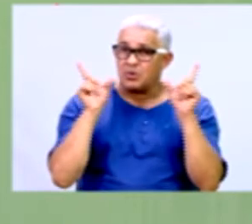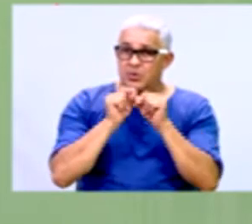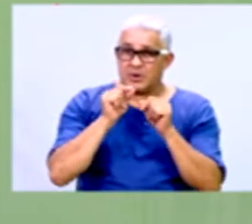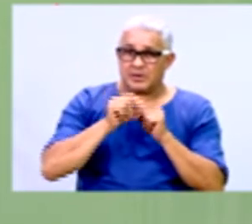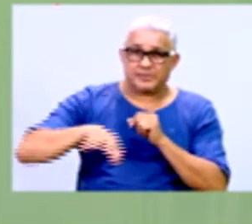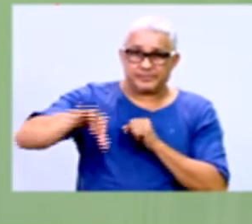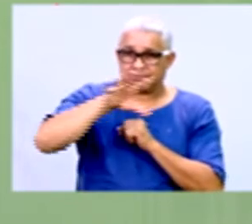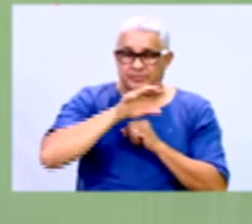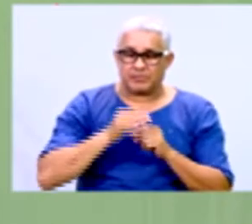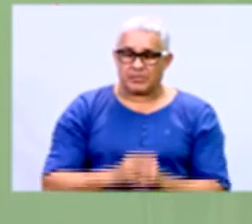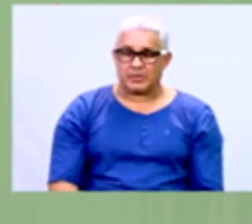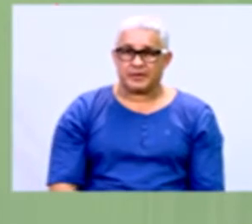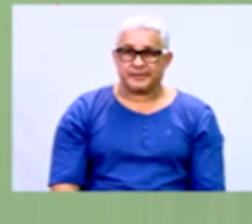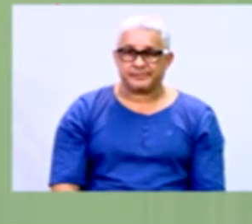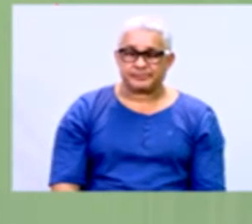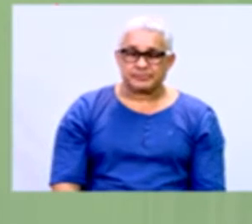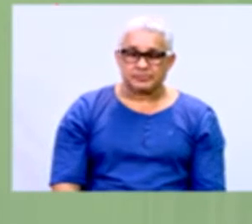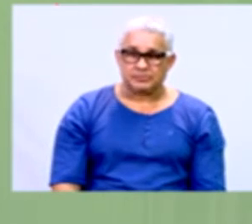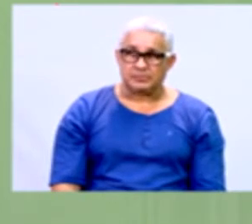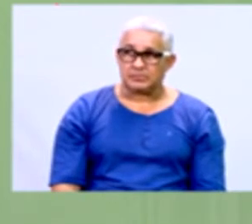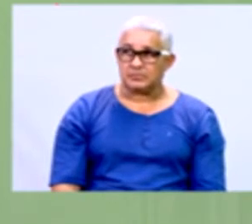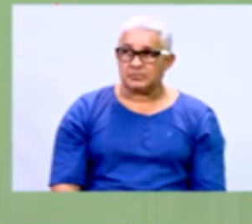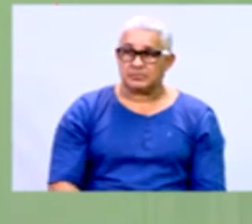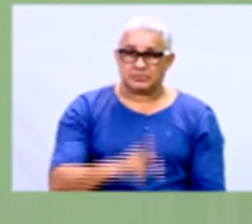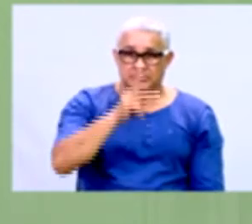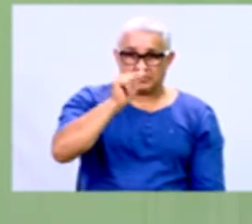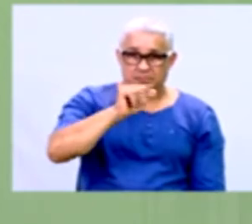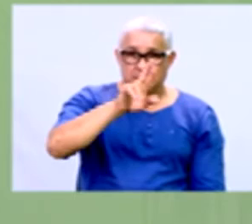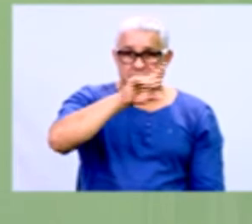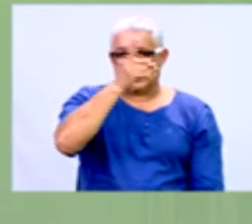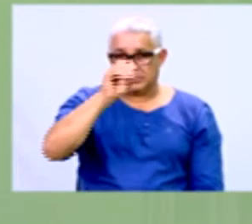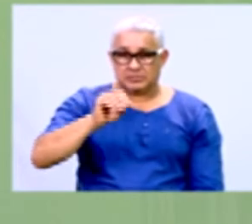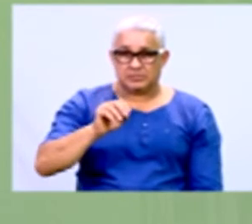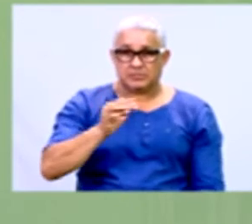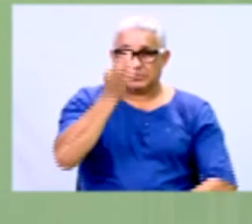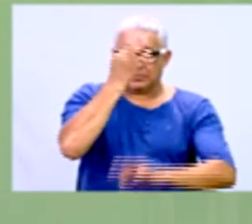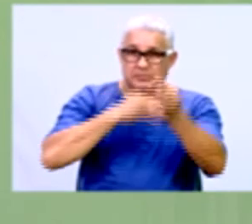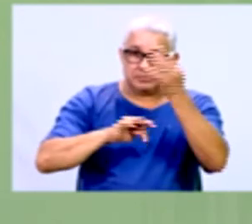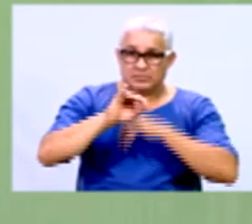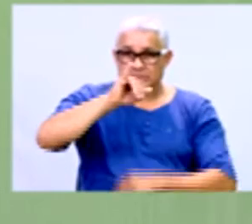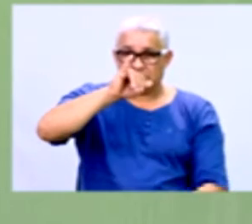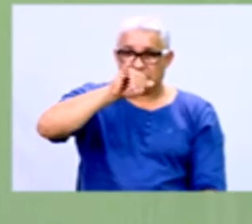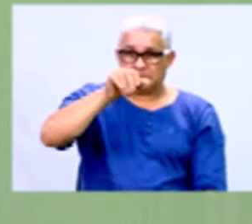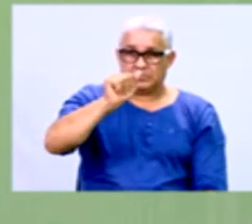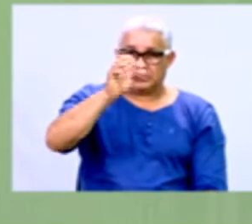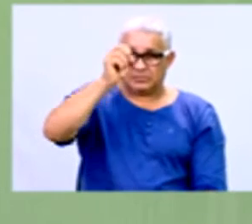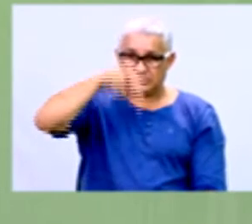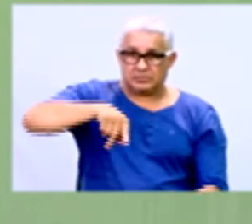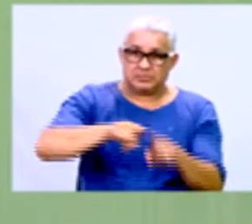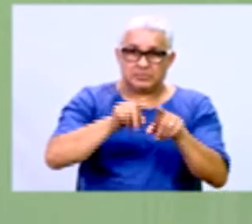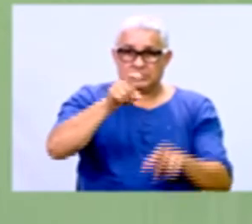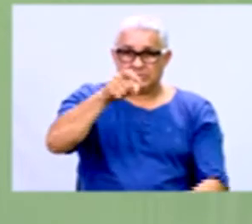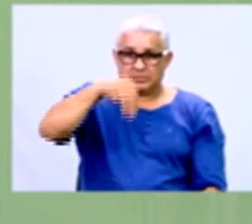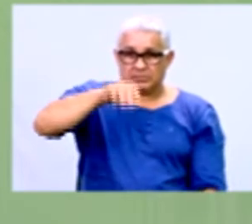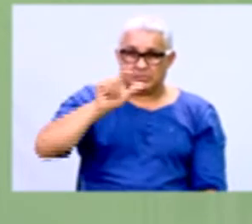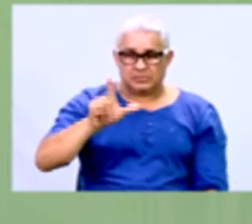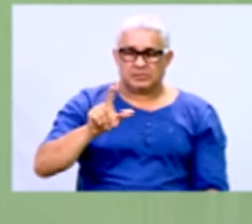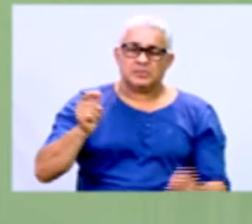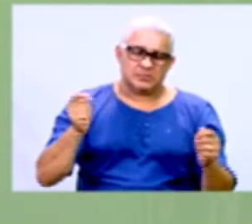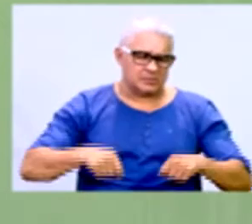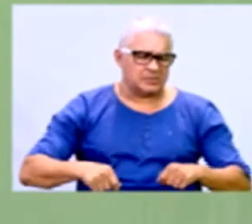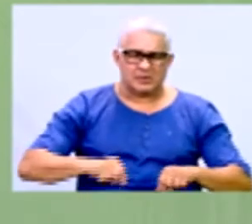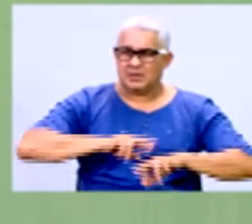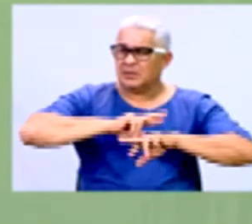gente acabou falando para vocês, né? Então, o padrão de tecnologia JSON e XML pode trazer diversos benefícios